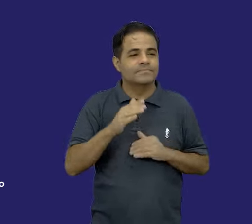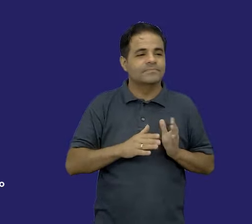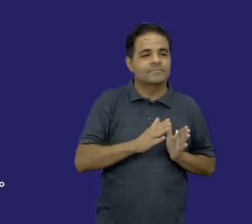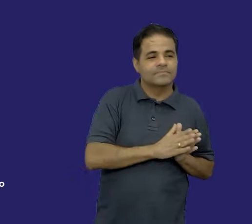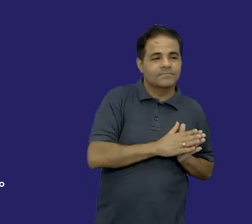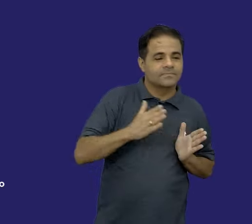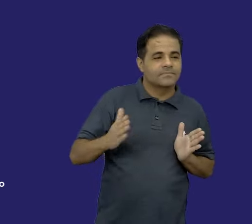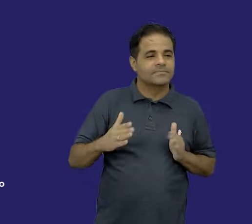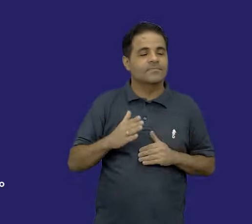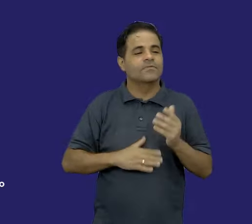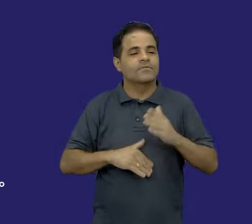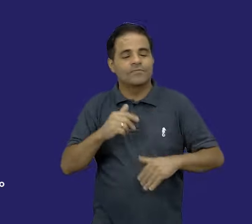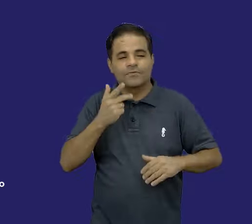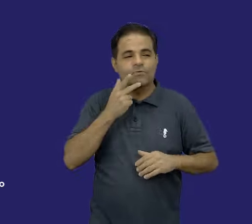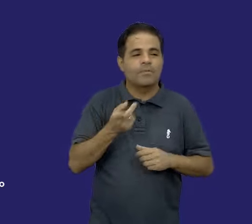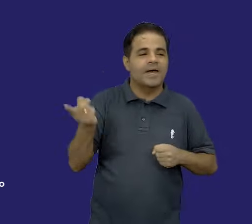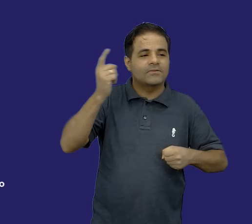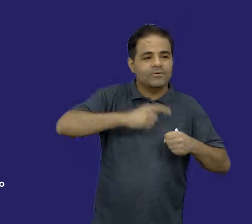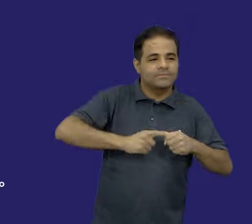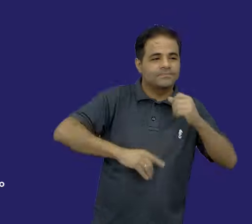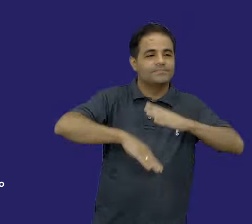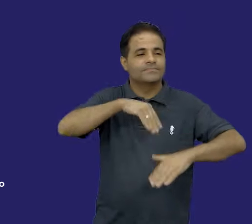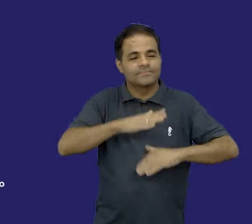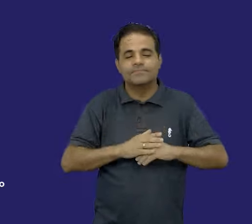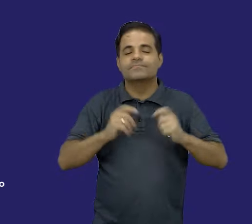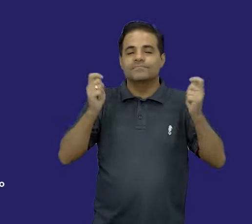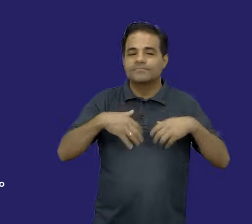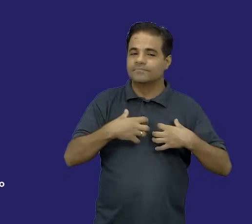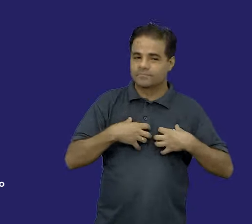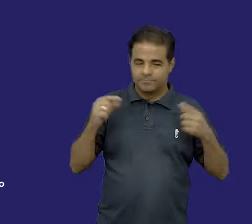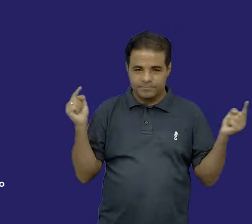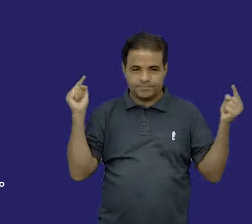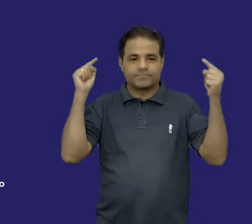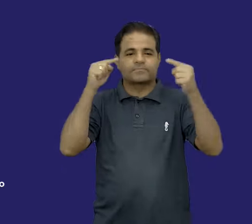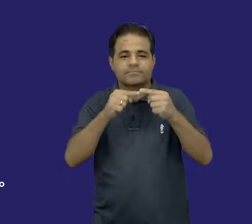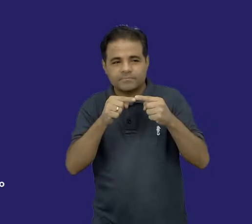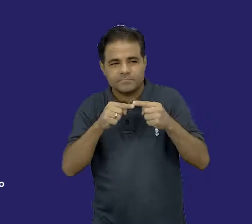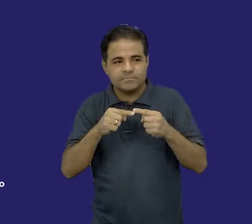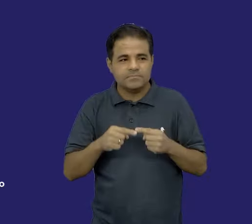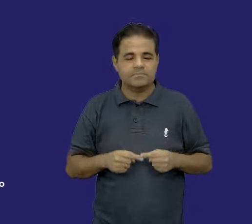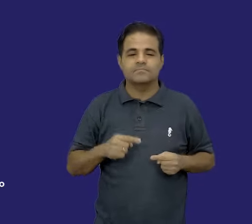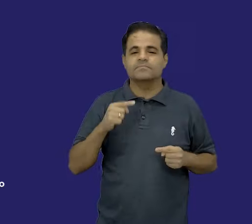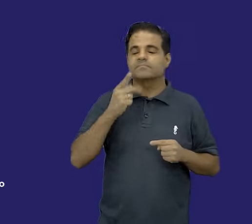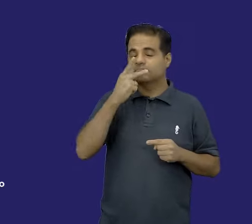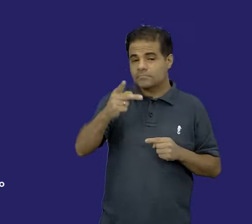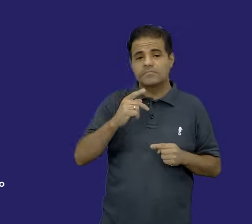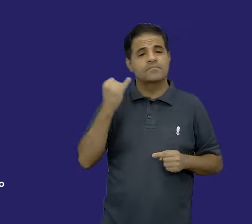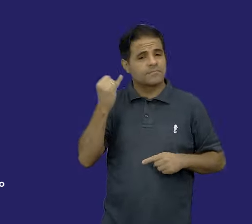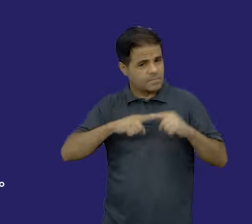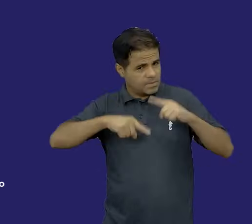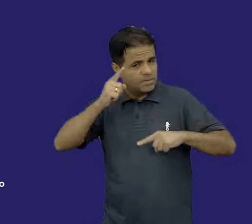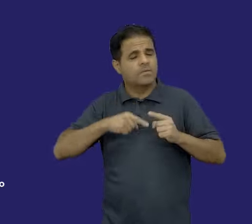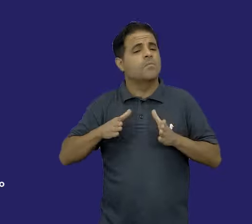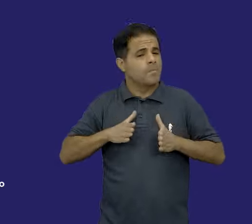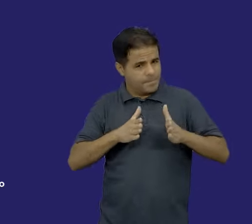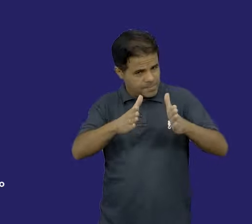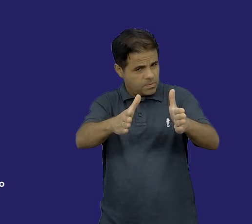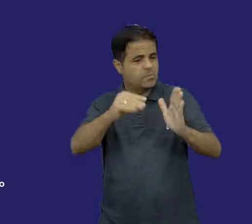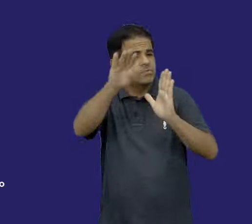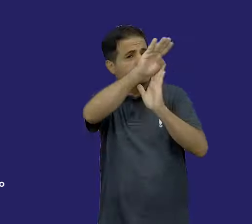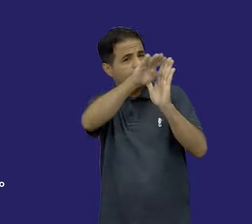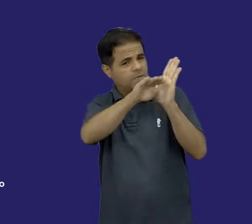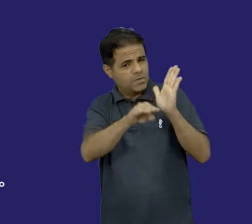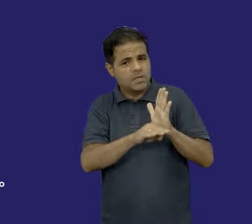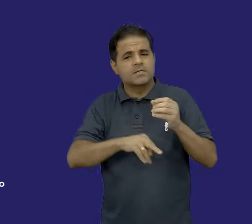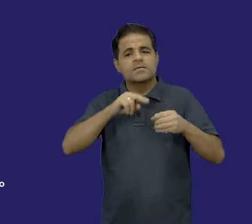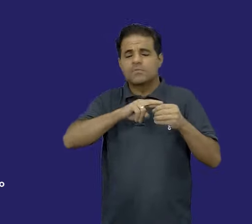aqui a gente vai fazer uma breve retomada de modo a fazer sentido, né, sobre a importância desses elementos no percurso do programa